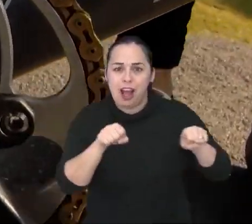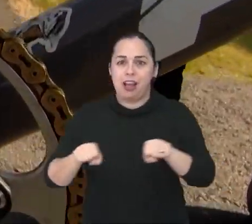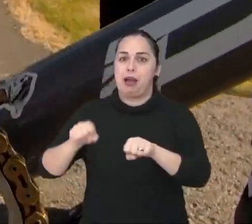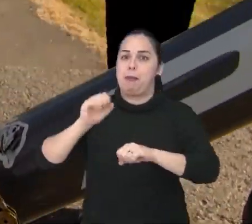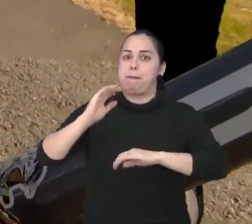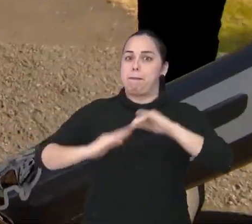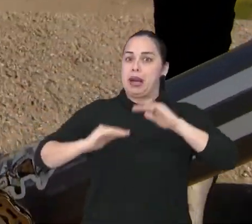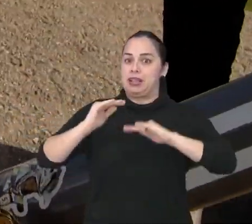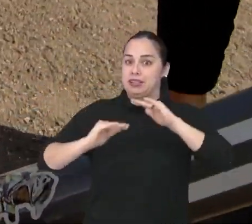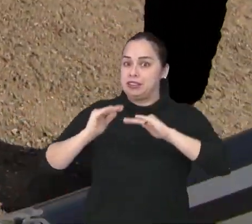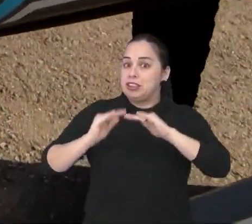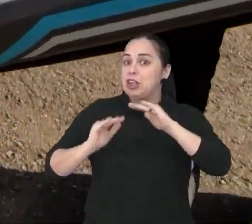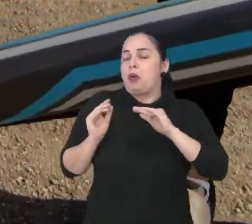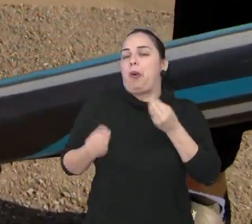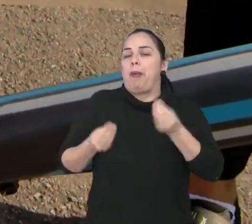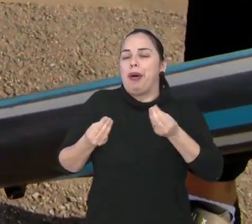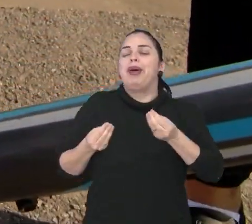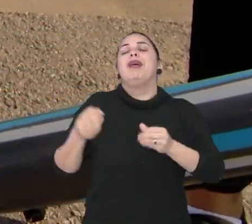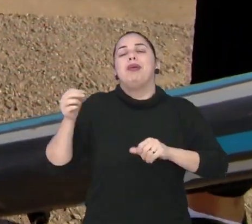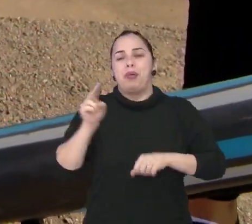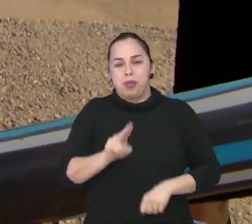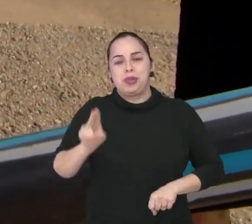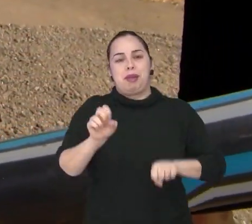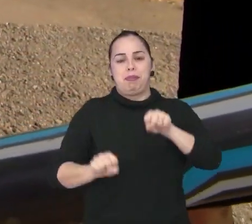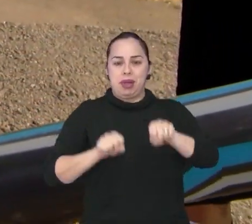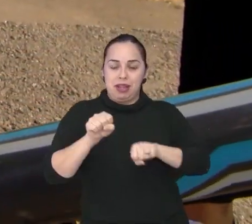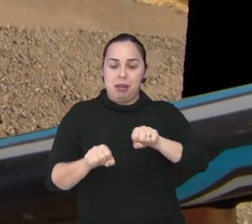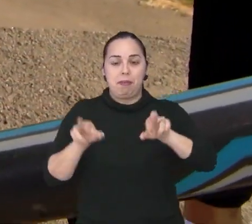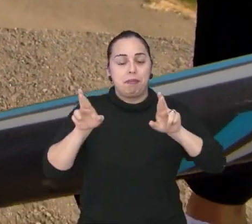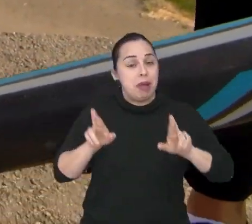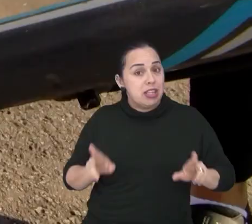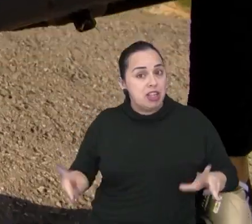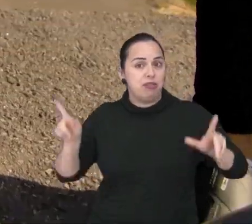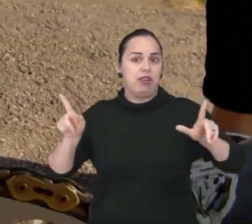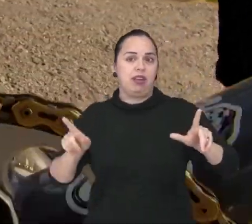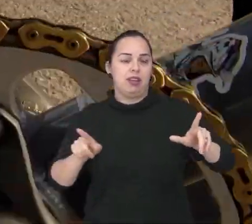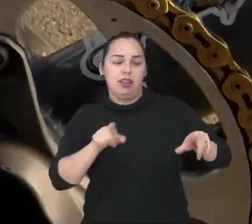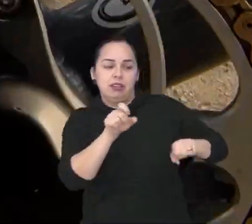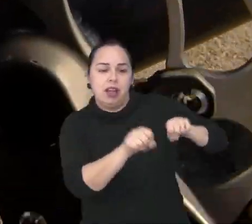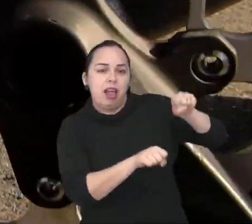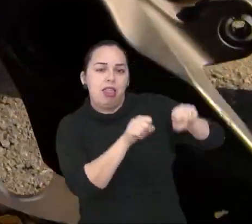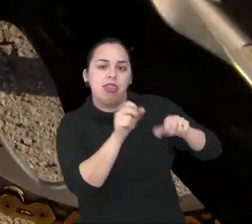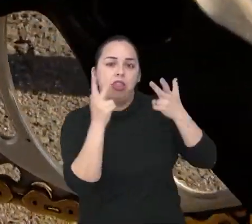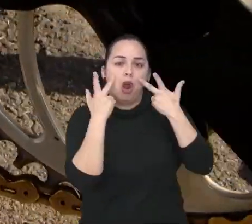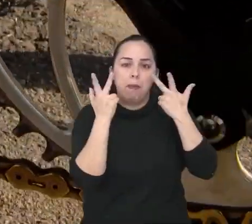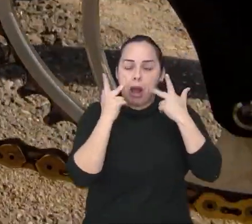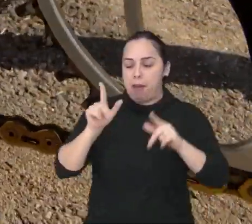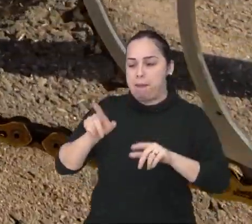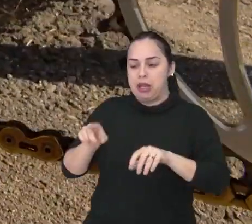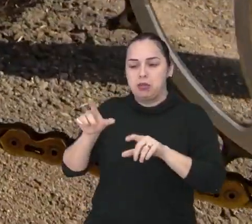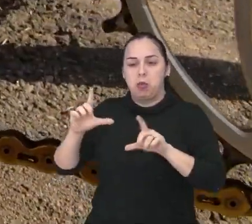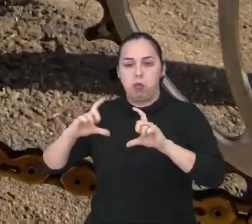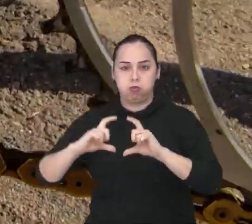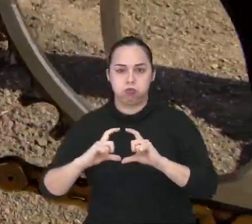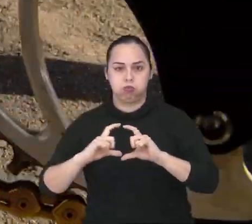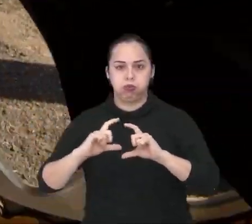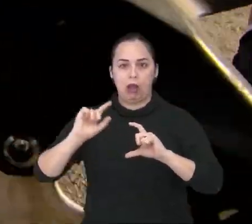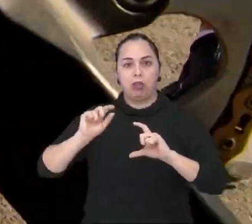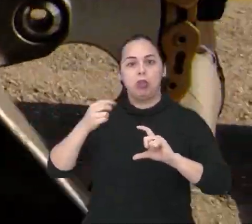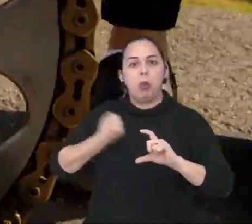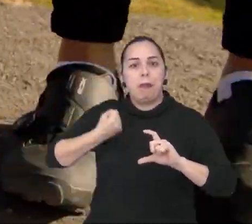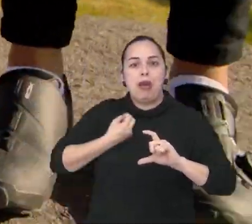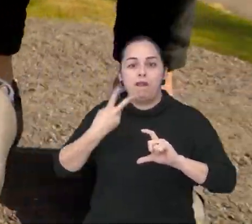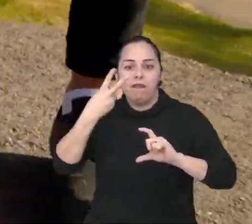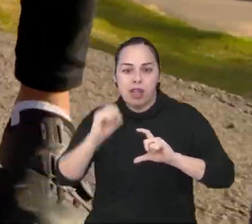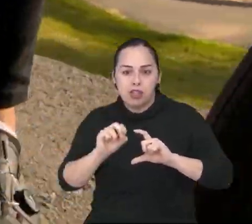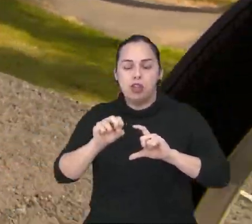esporte radical praticado com bicicletas. Elas são um pouco diferentes das convencionais. São menores, com rodas de